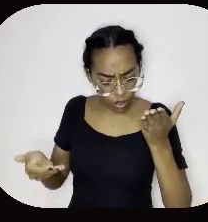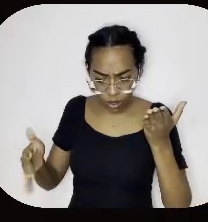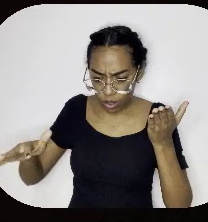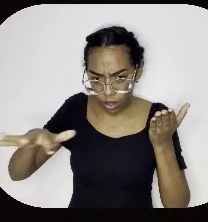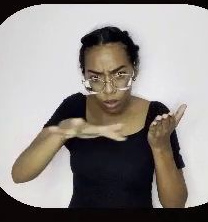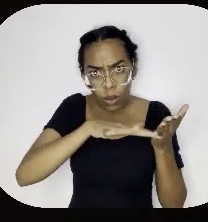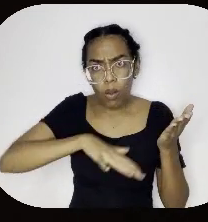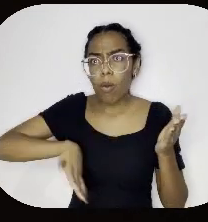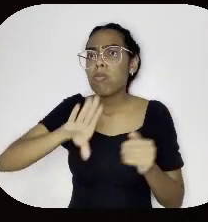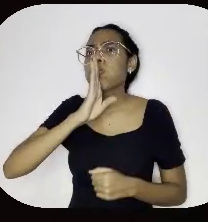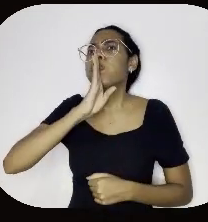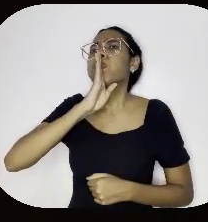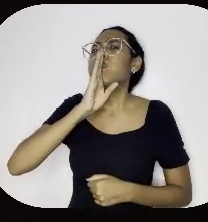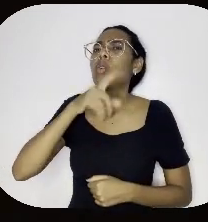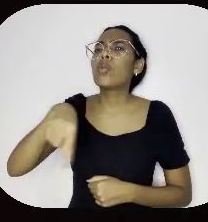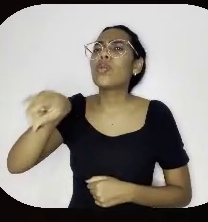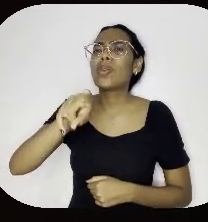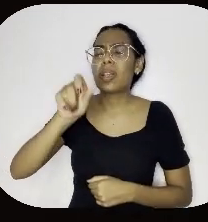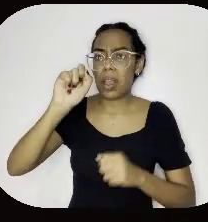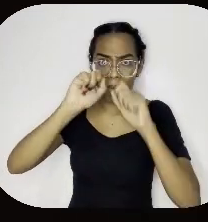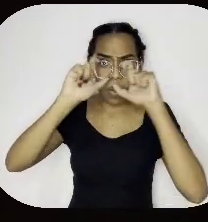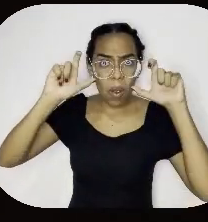para assim versejar o âmago das coisas.